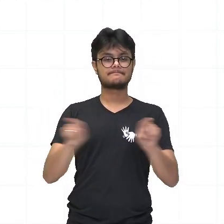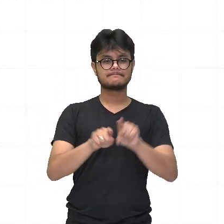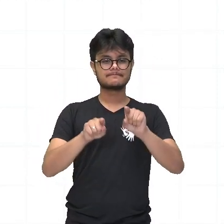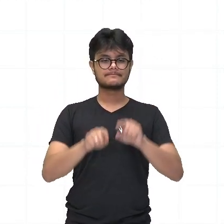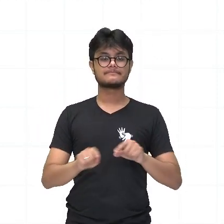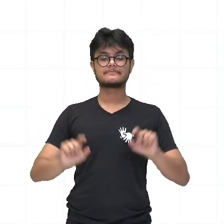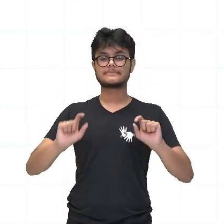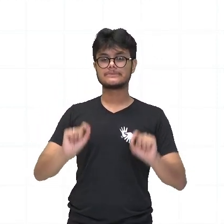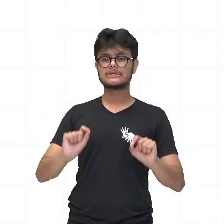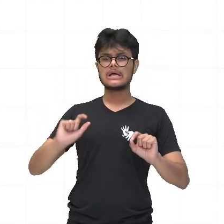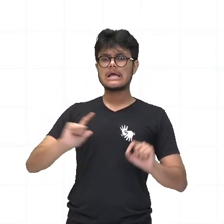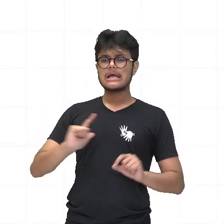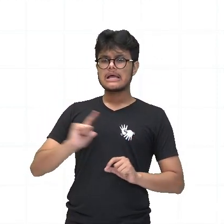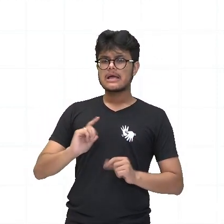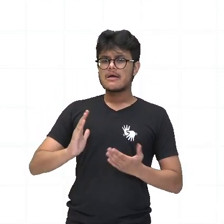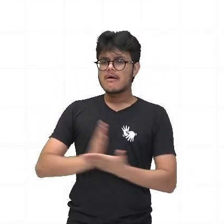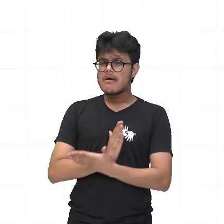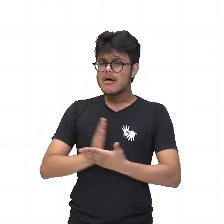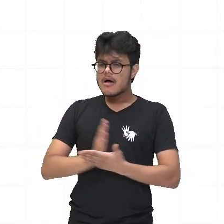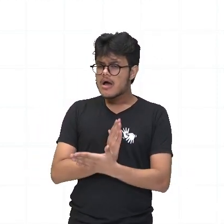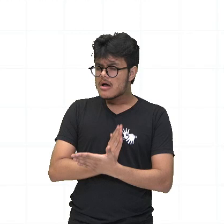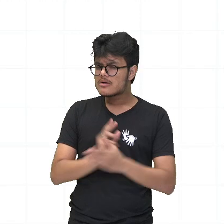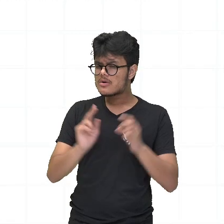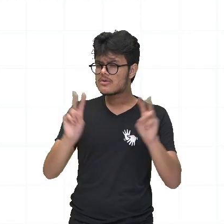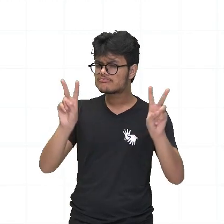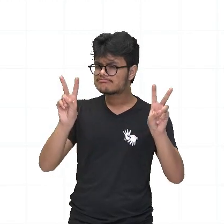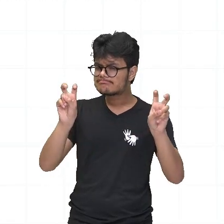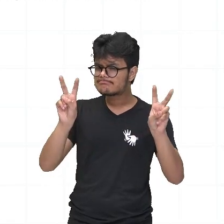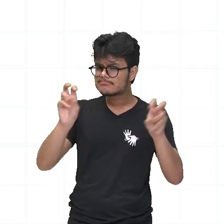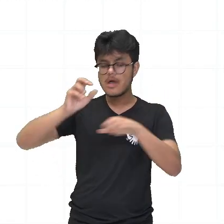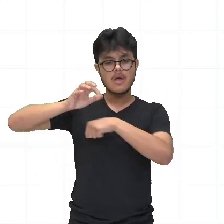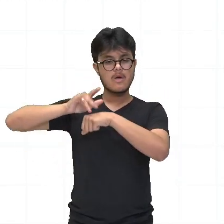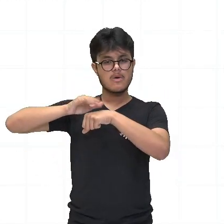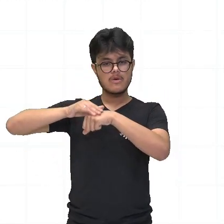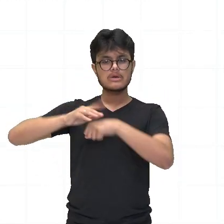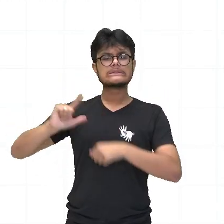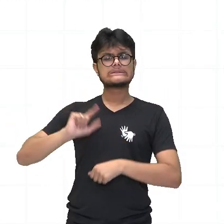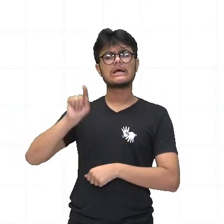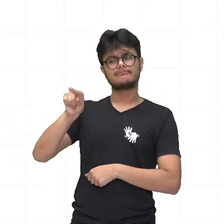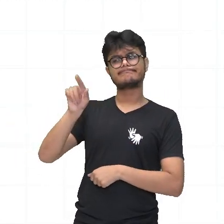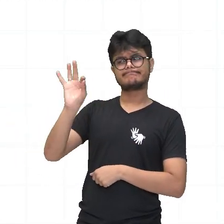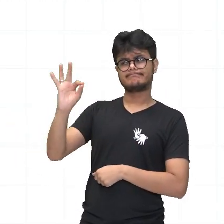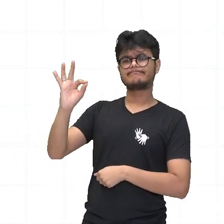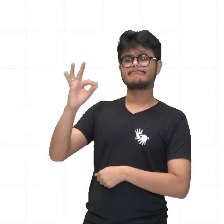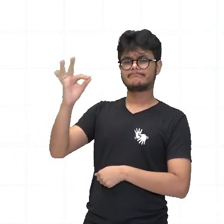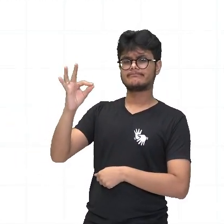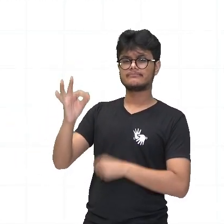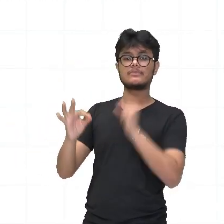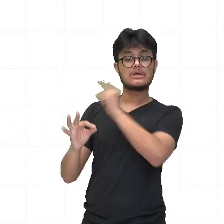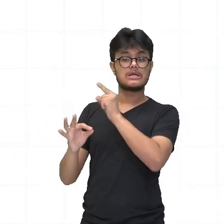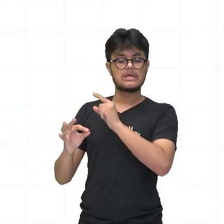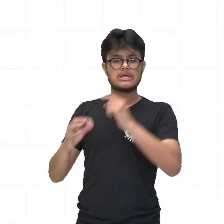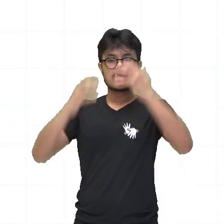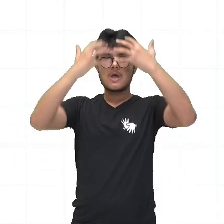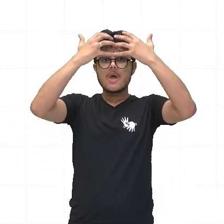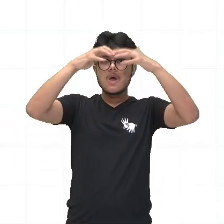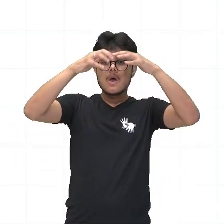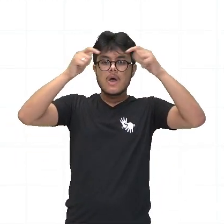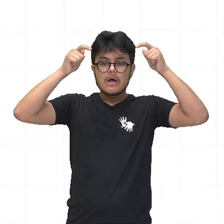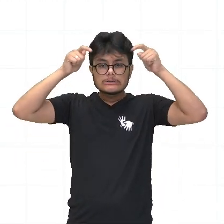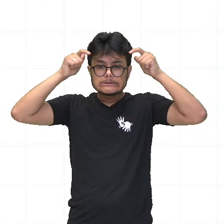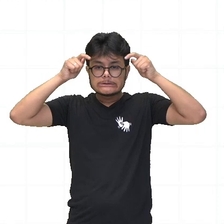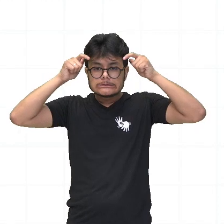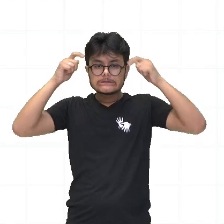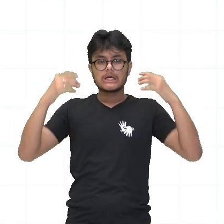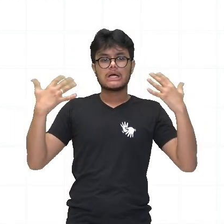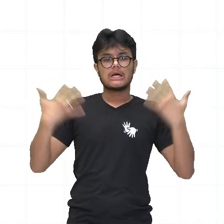verme, Então, a gente tem aí algumas doenças relacionadas a esse mosquito, que é a encefalite japonesa, a